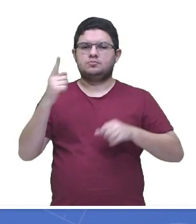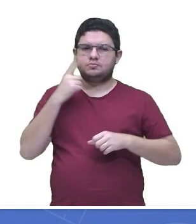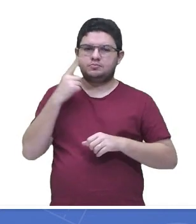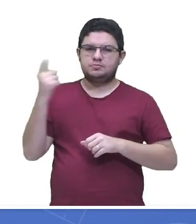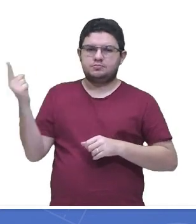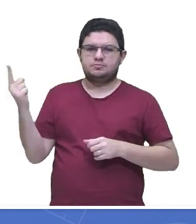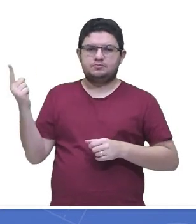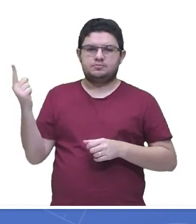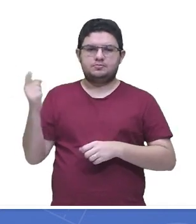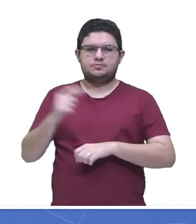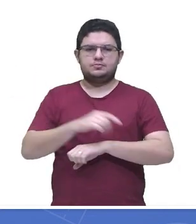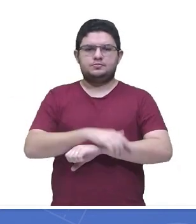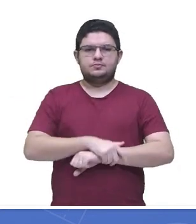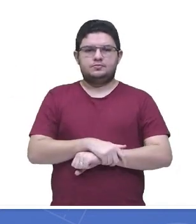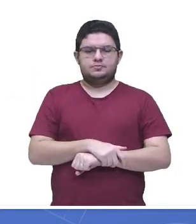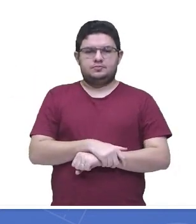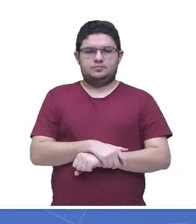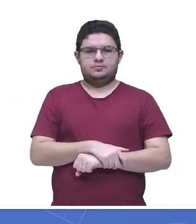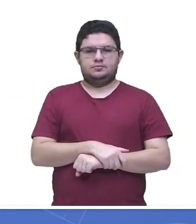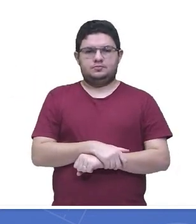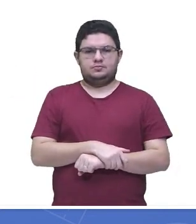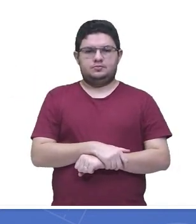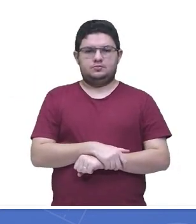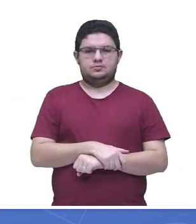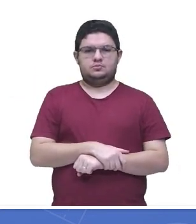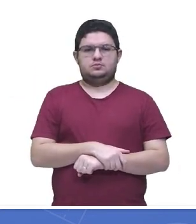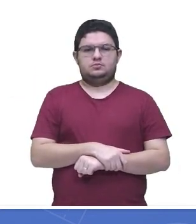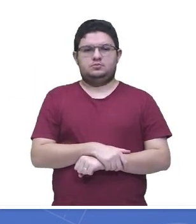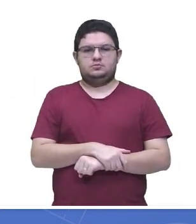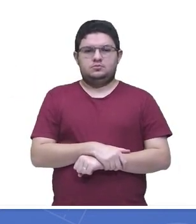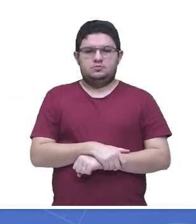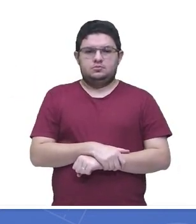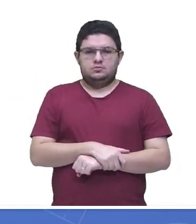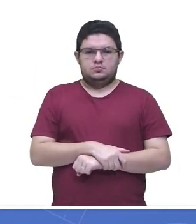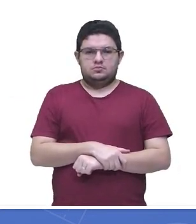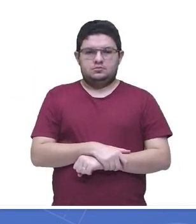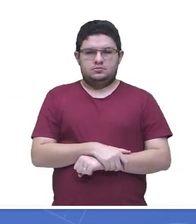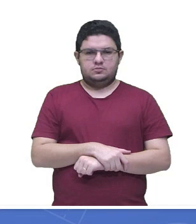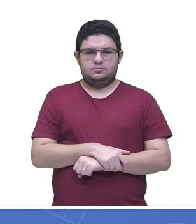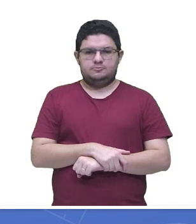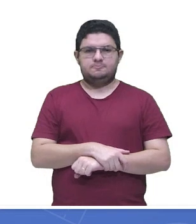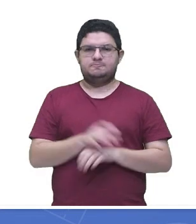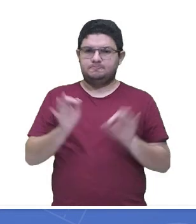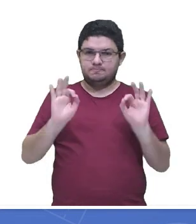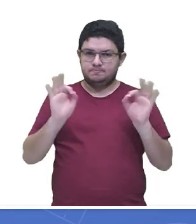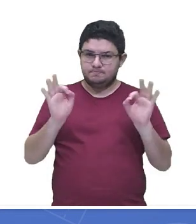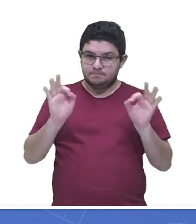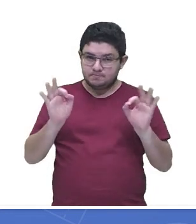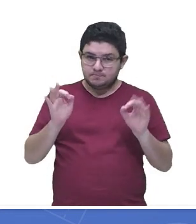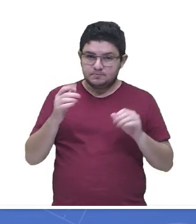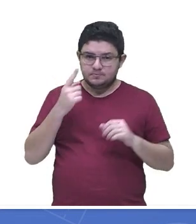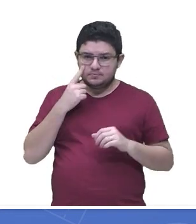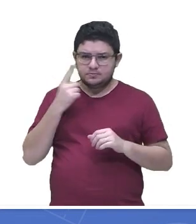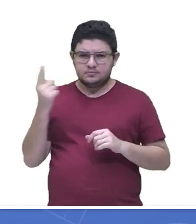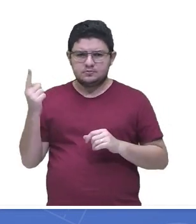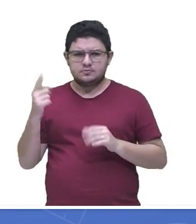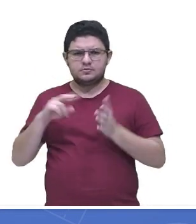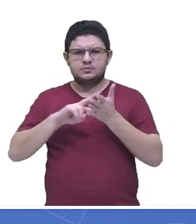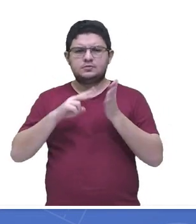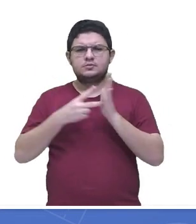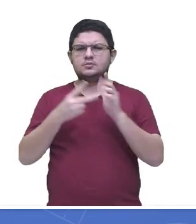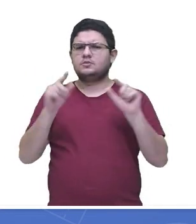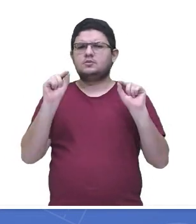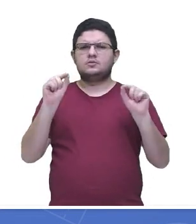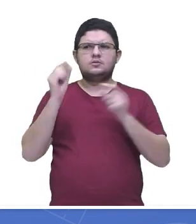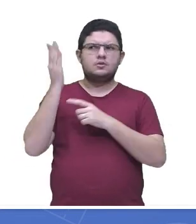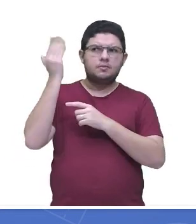Past continuous, past continuous, certo? O que será esse passado